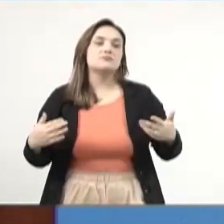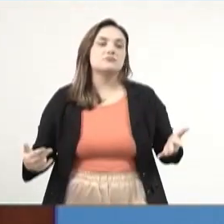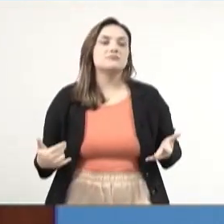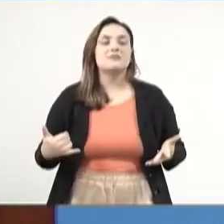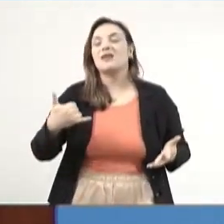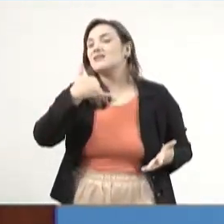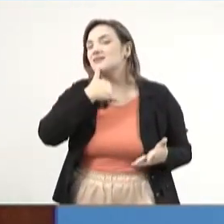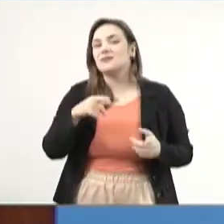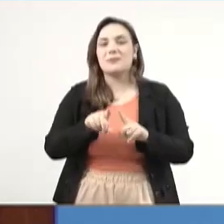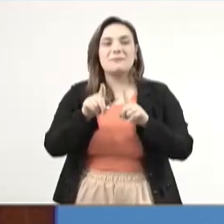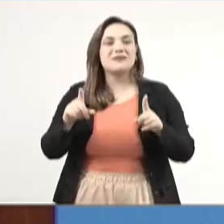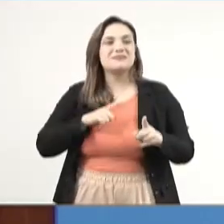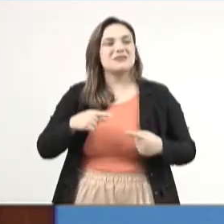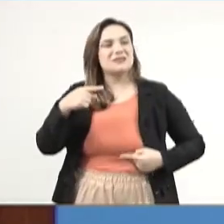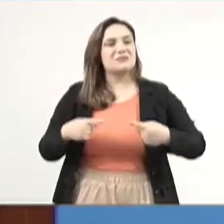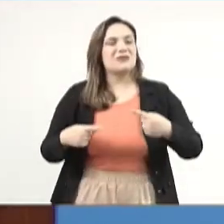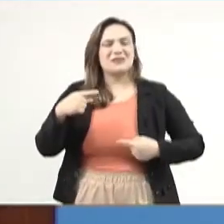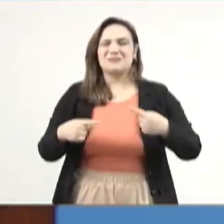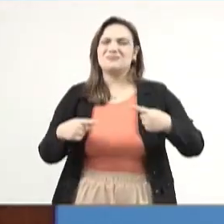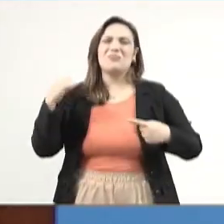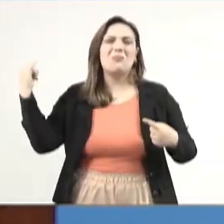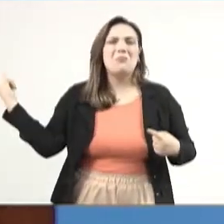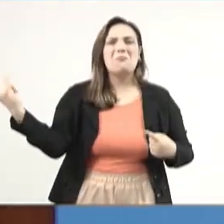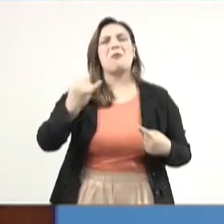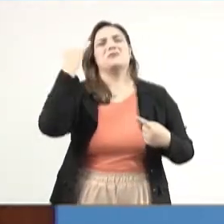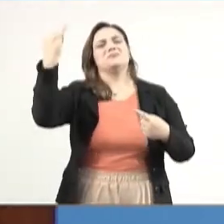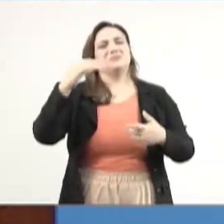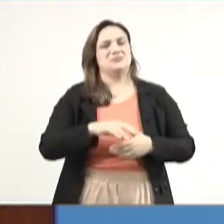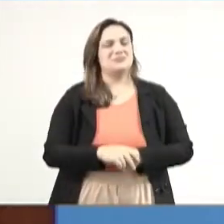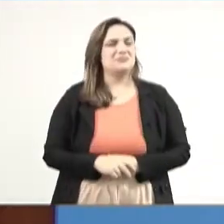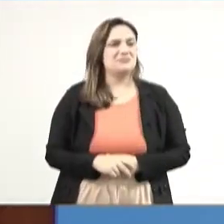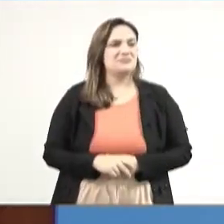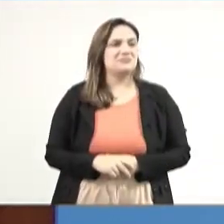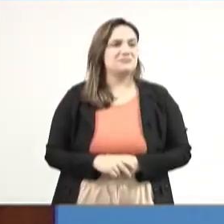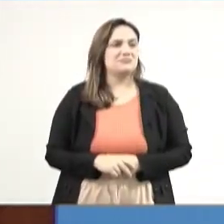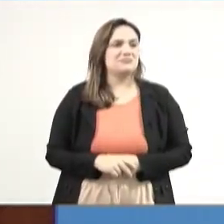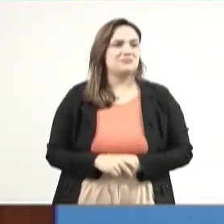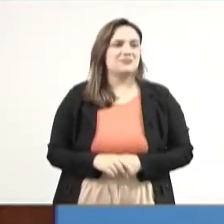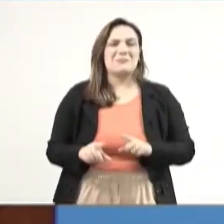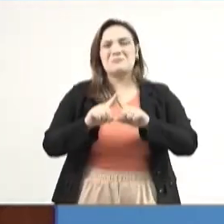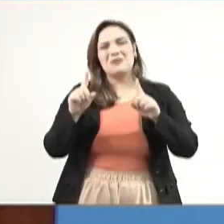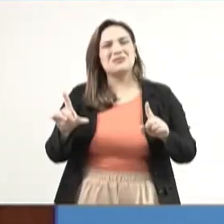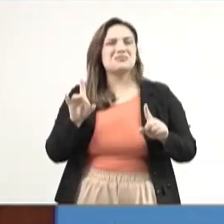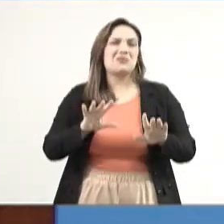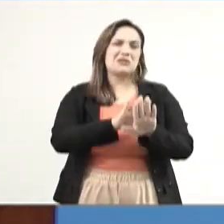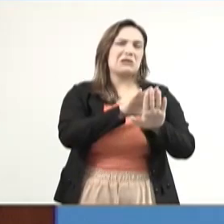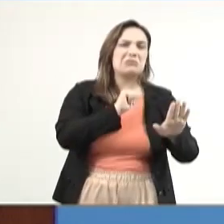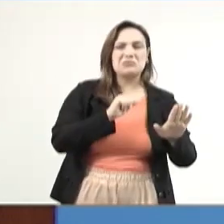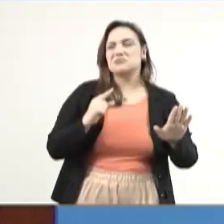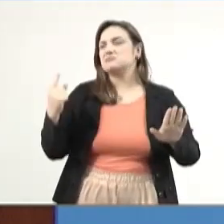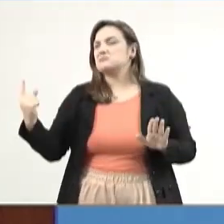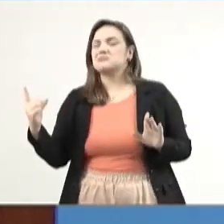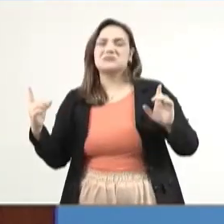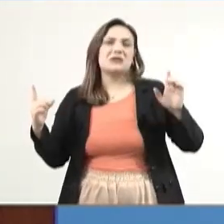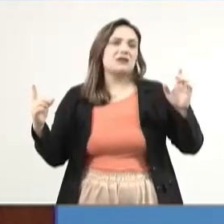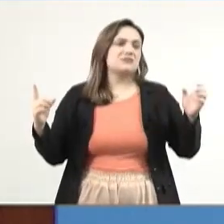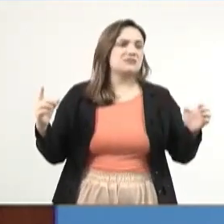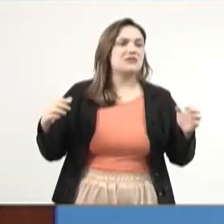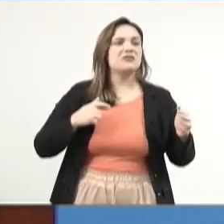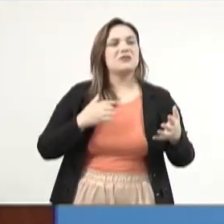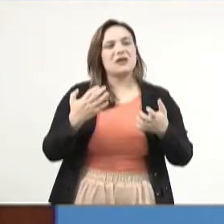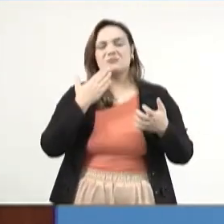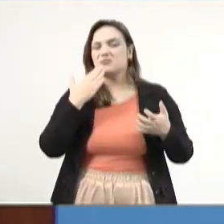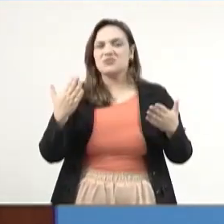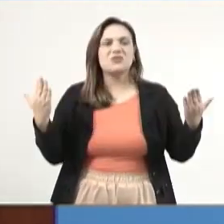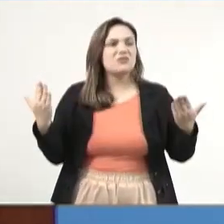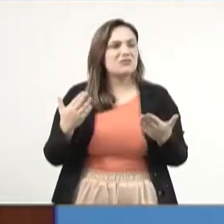acaba indo um debate tão importante quanto esse para questões aí de caráter ideológico. Eu queria pedir,